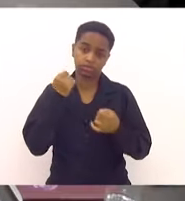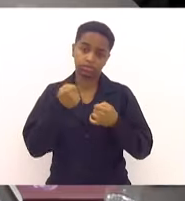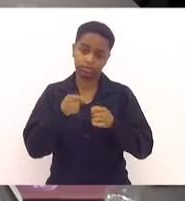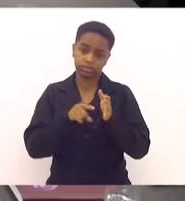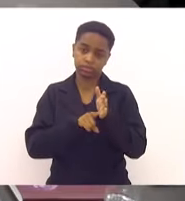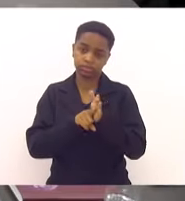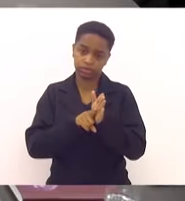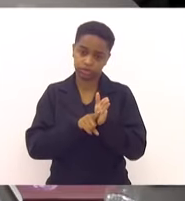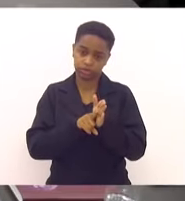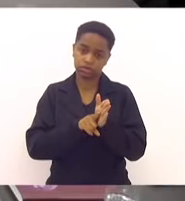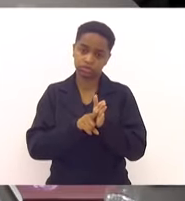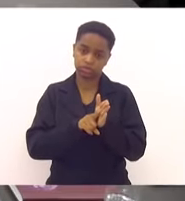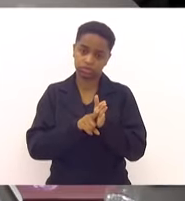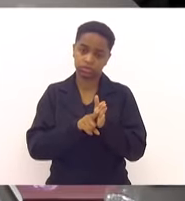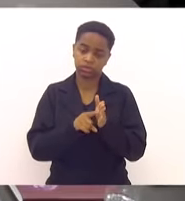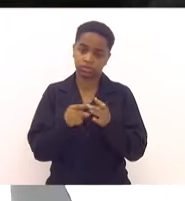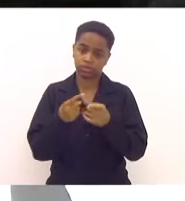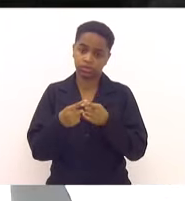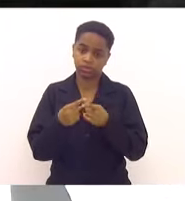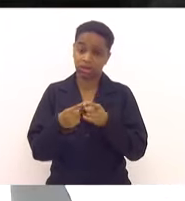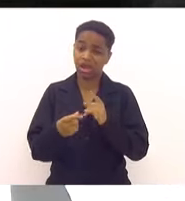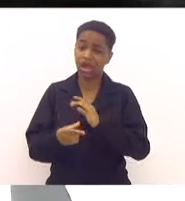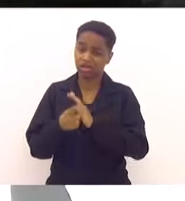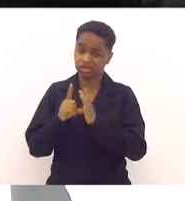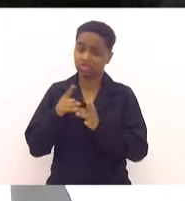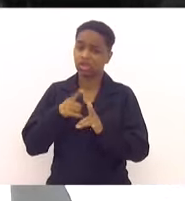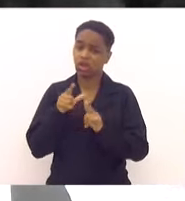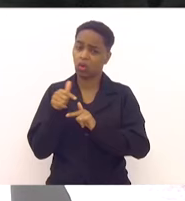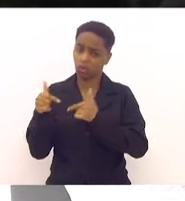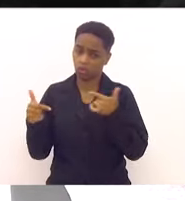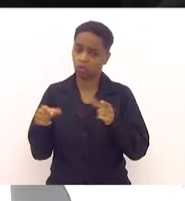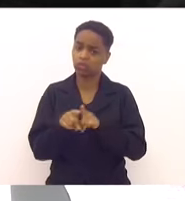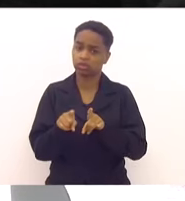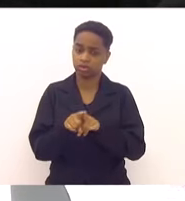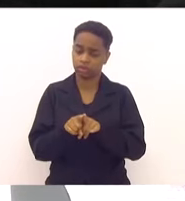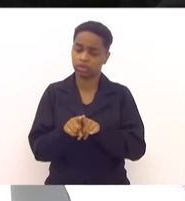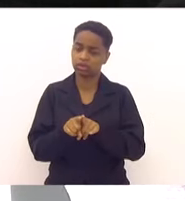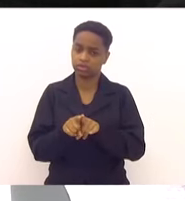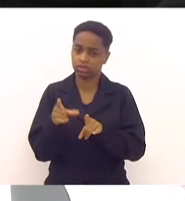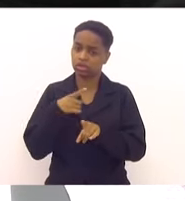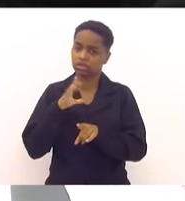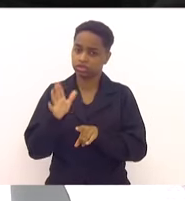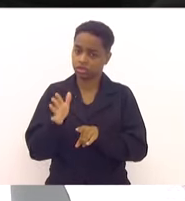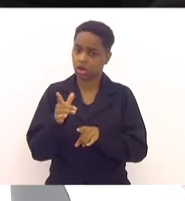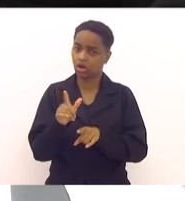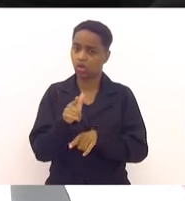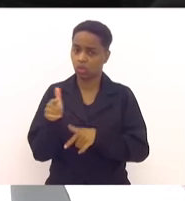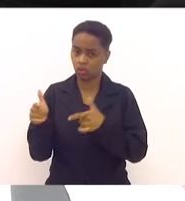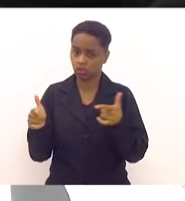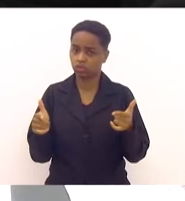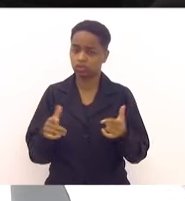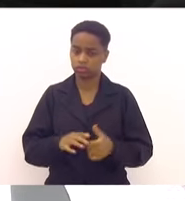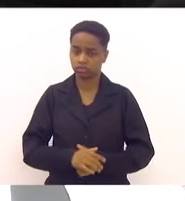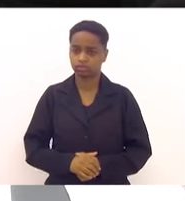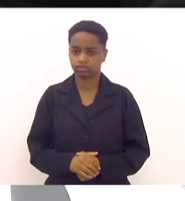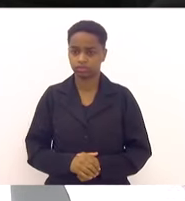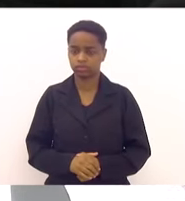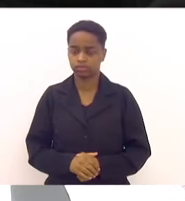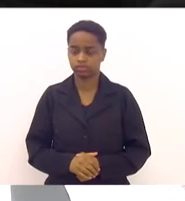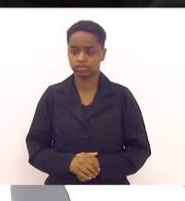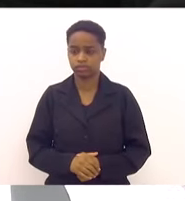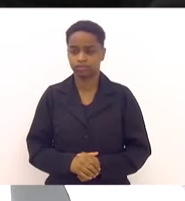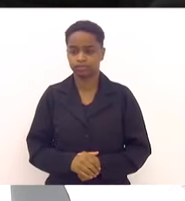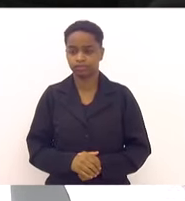pesquisa, que mesmo antes desses tem outros. Deve ter outros. A gente devia fazer uma pesquisa sobre o que existe sobre